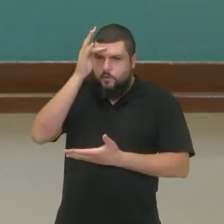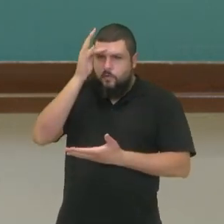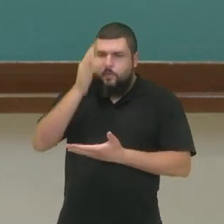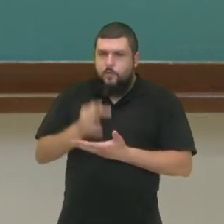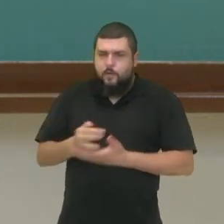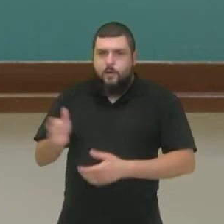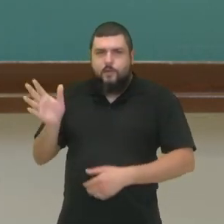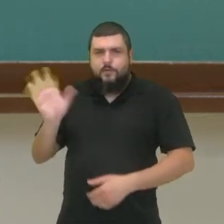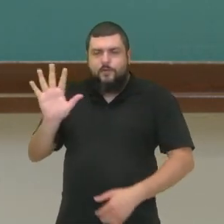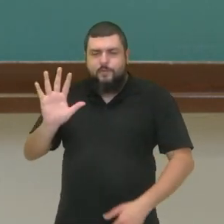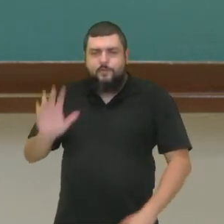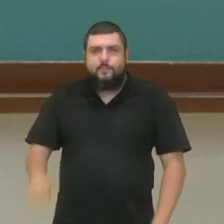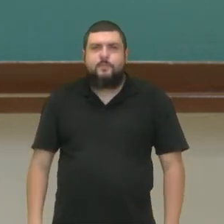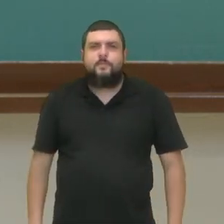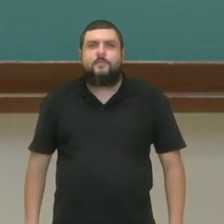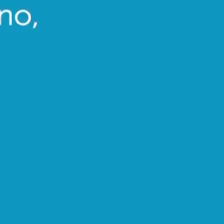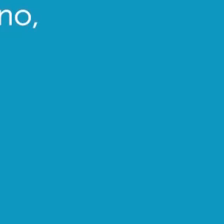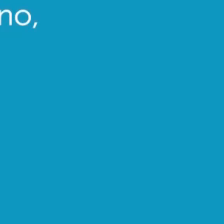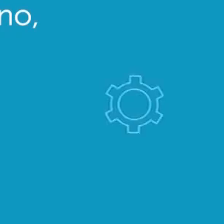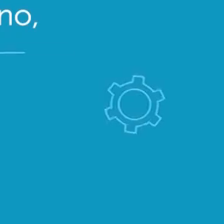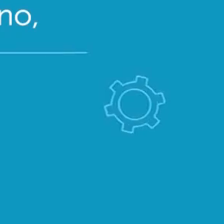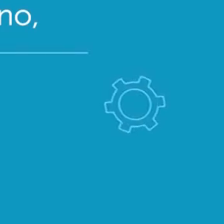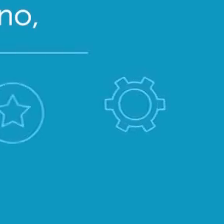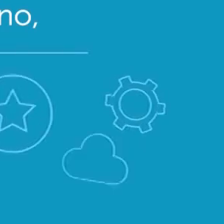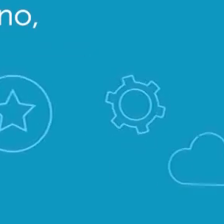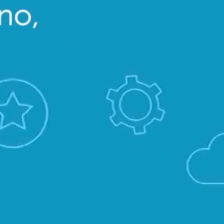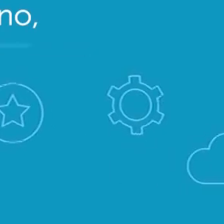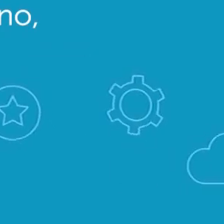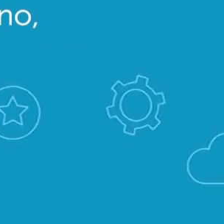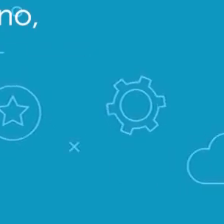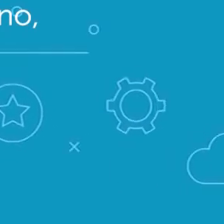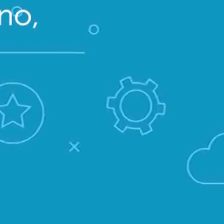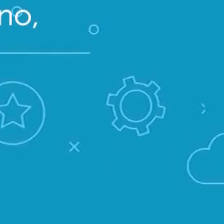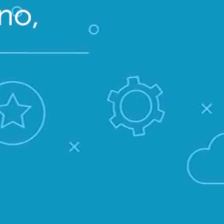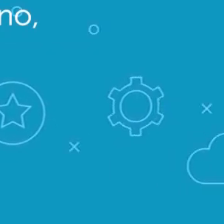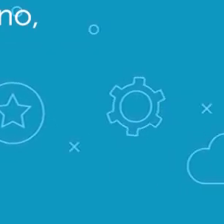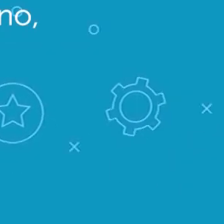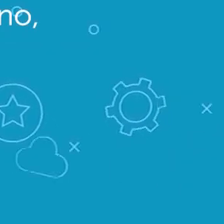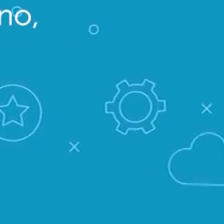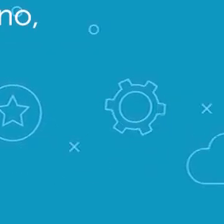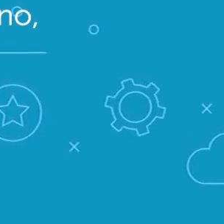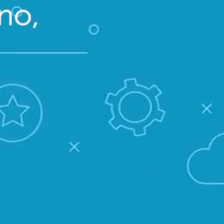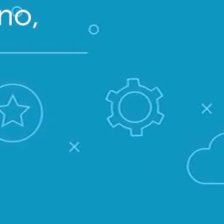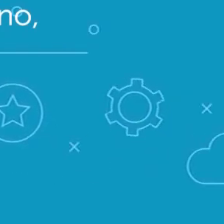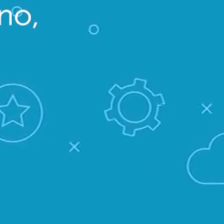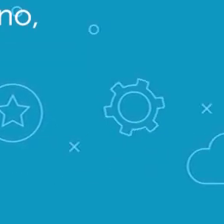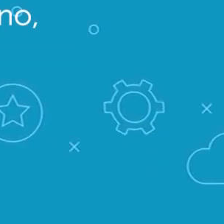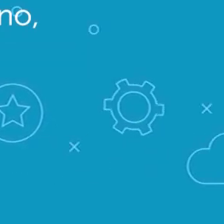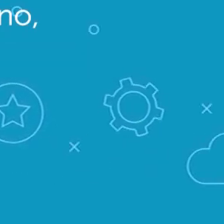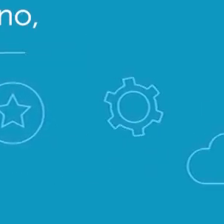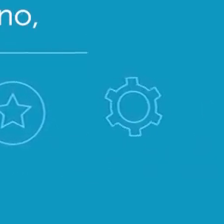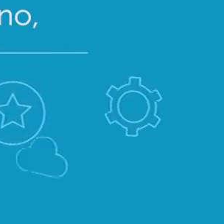até breve, valeu!